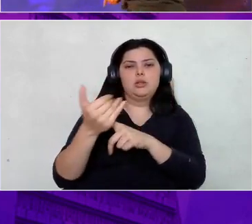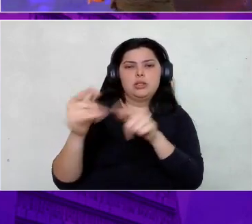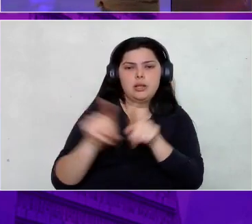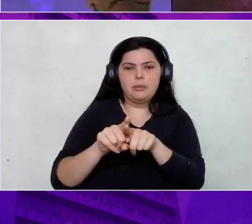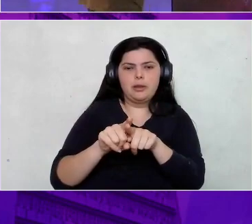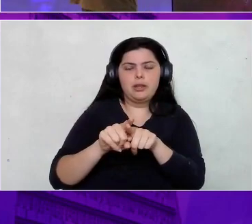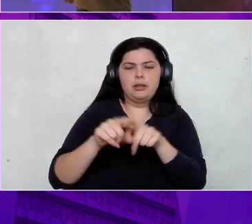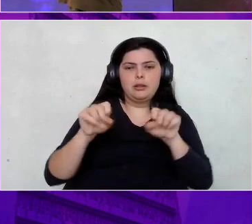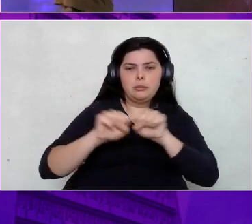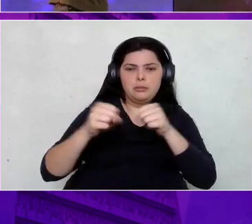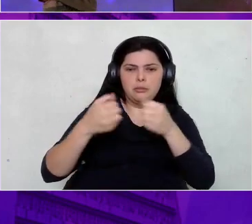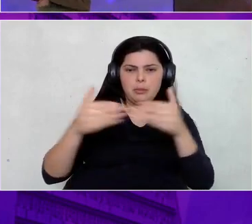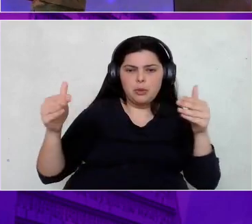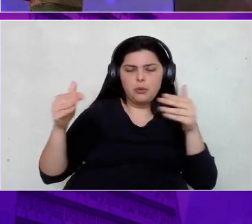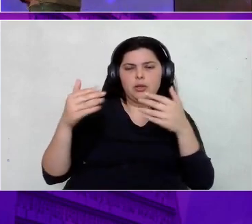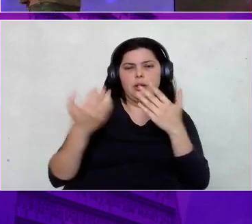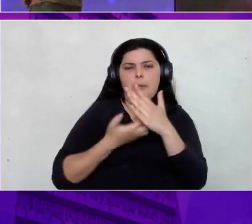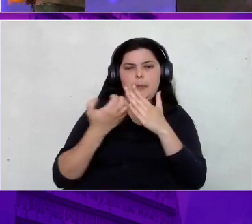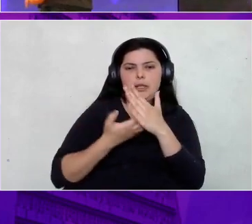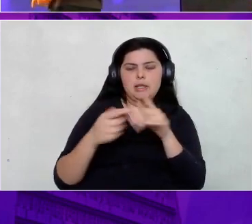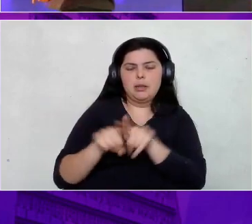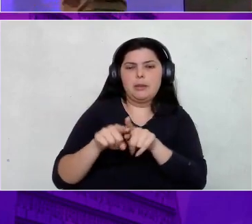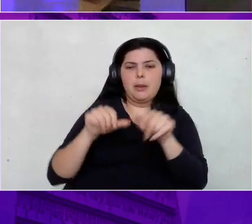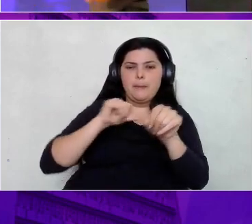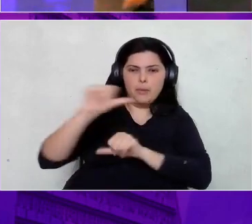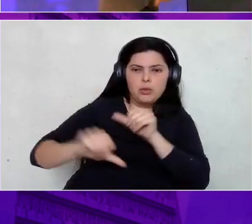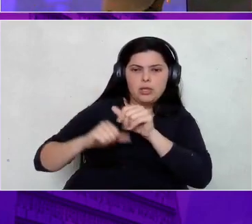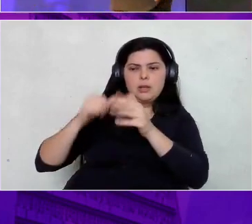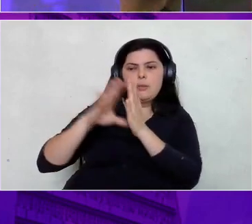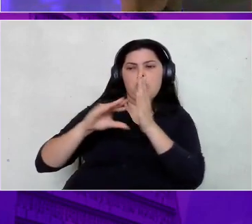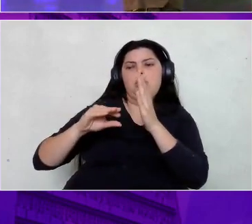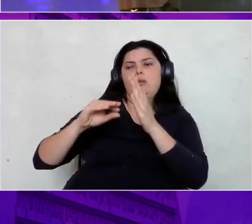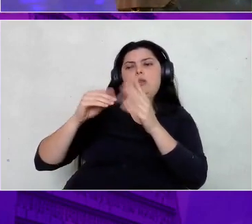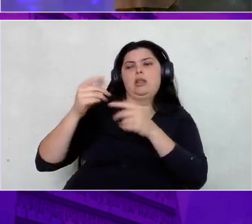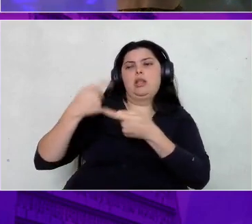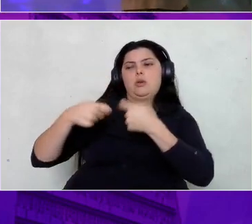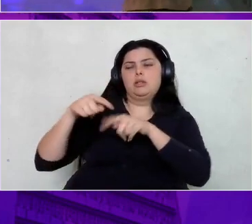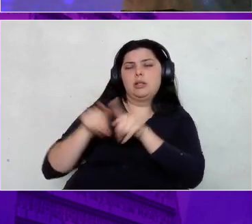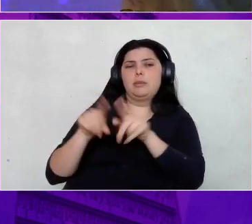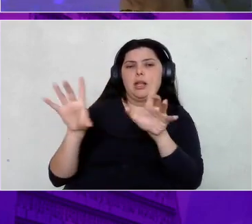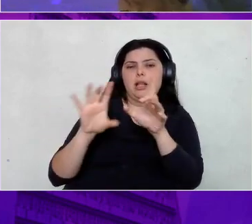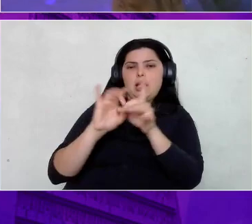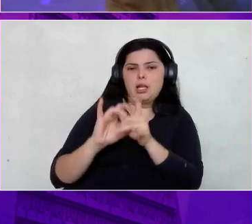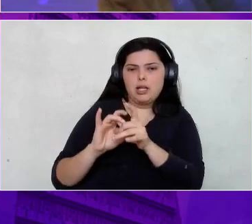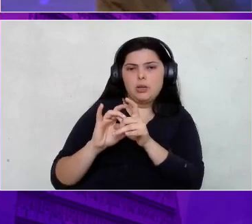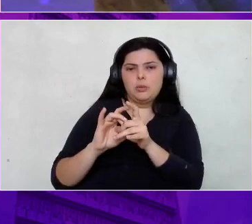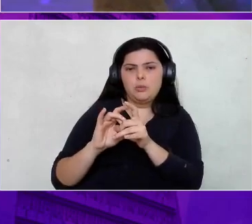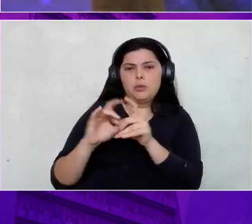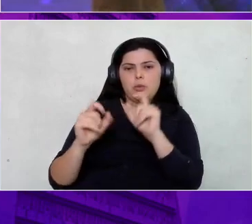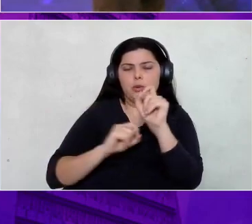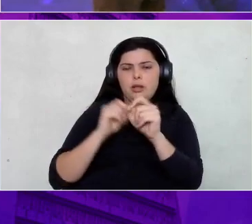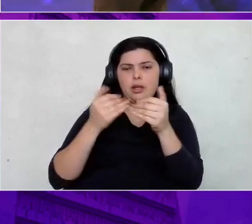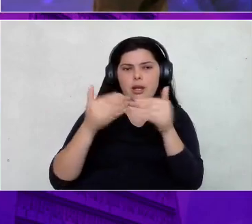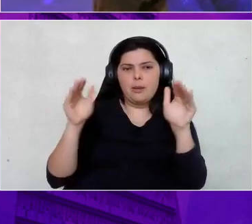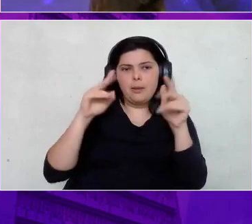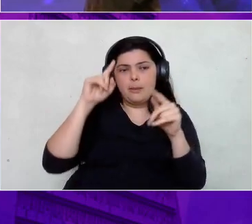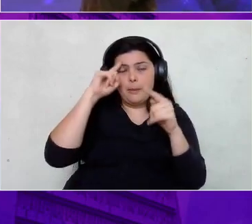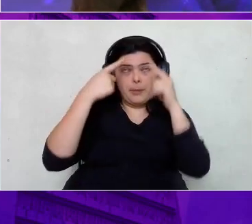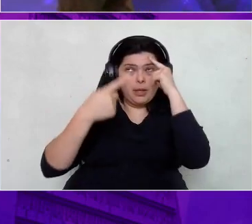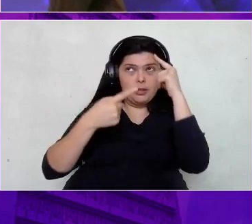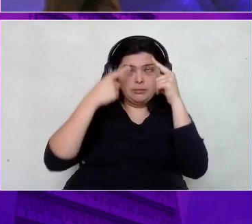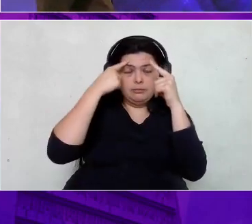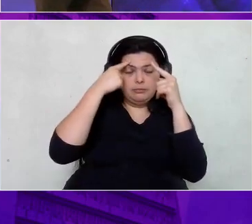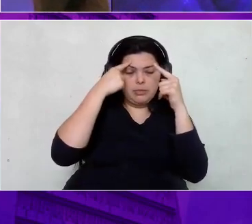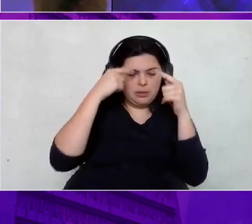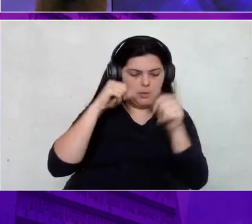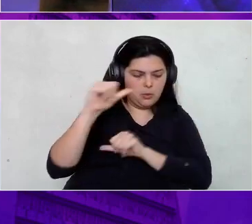organizacional, uma disrupção nos modelos de negócios, e tudo isso daí está driveado por uma disrupção no paradigma de pensamento, certo? O